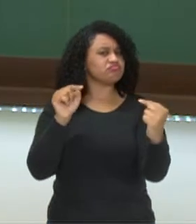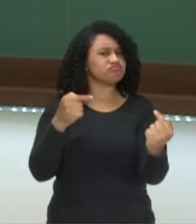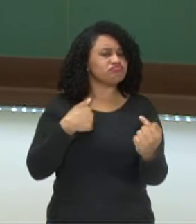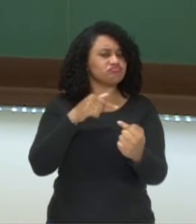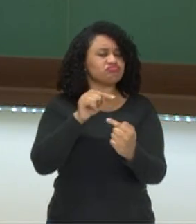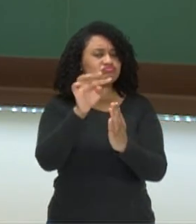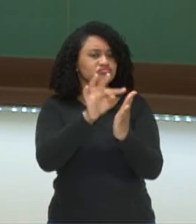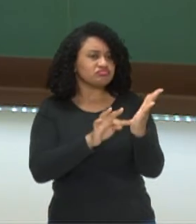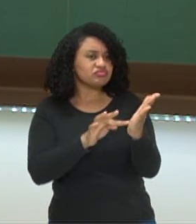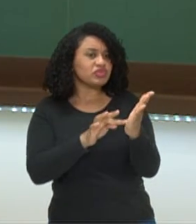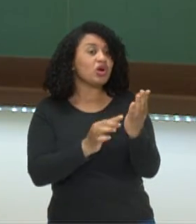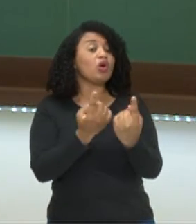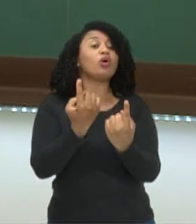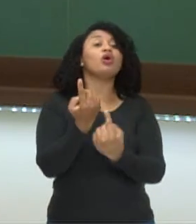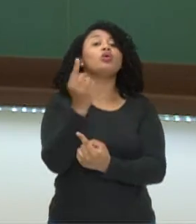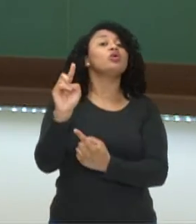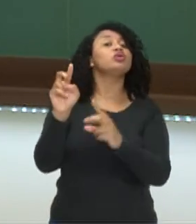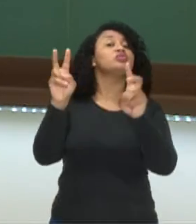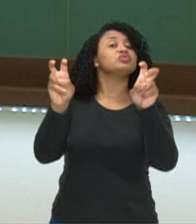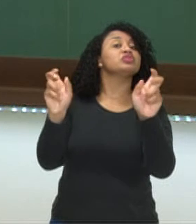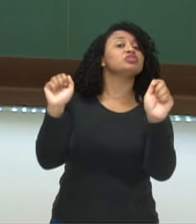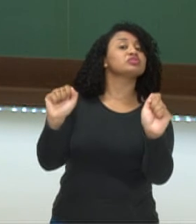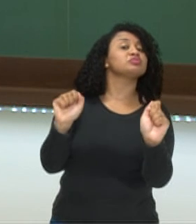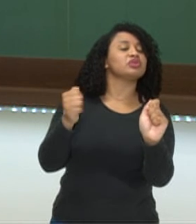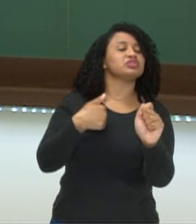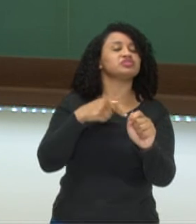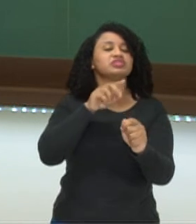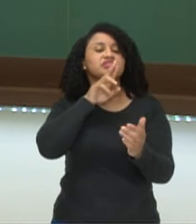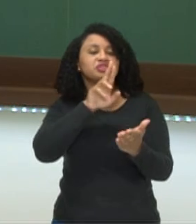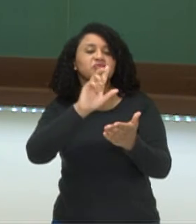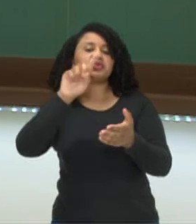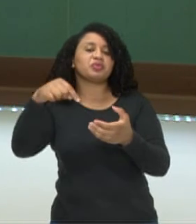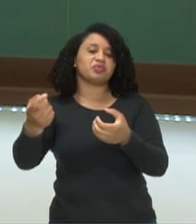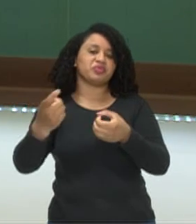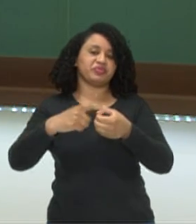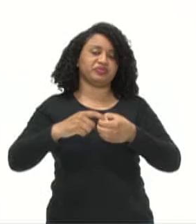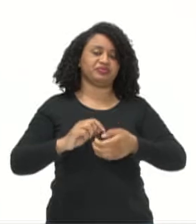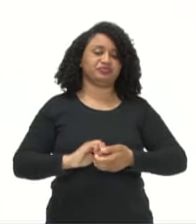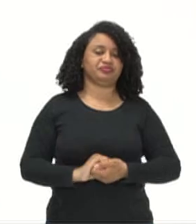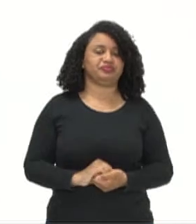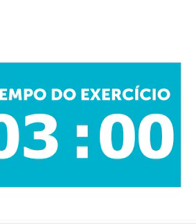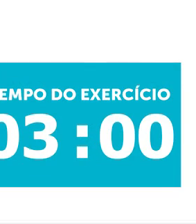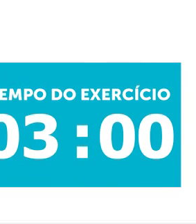Que outro título poderia ser? Faz aí que eu te aguardo daqui.